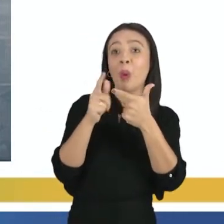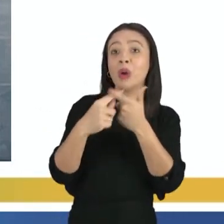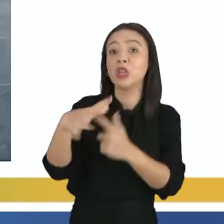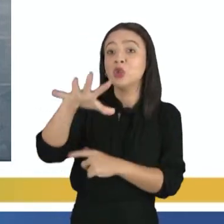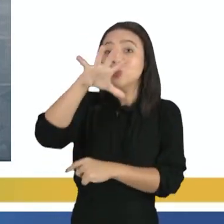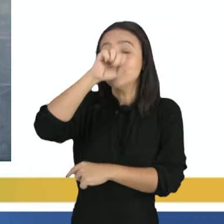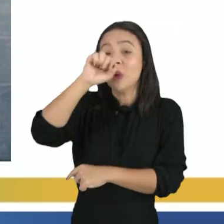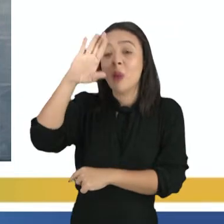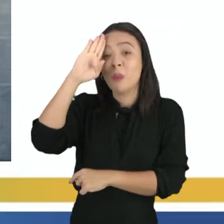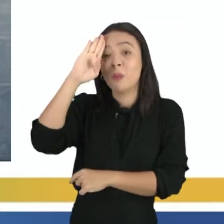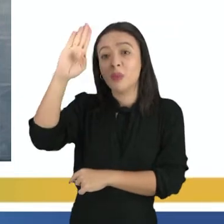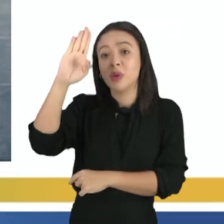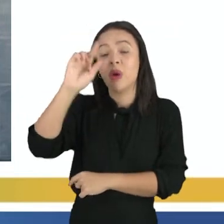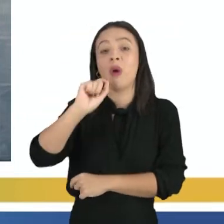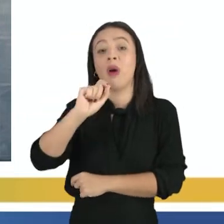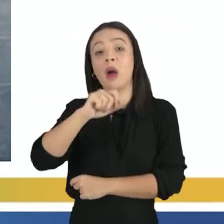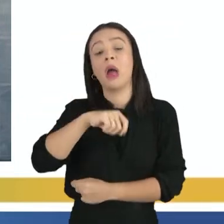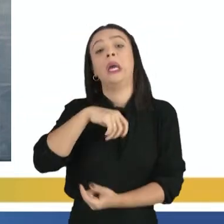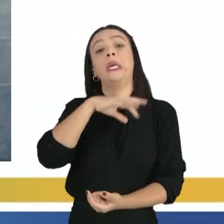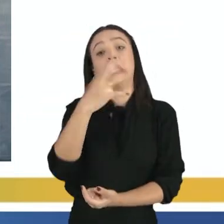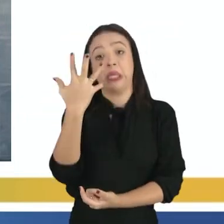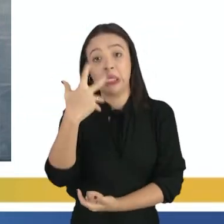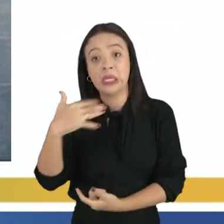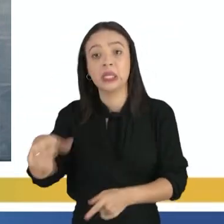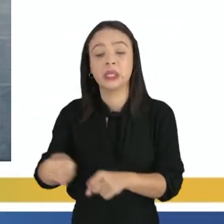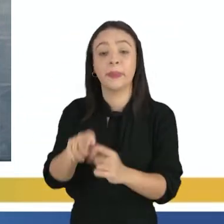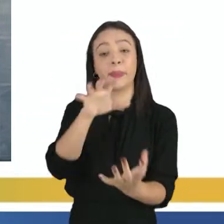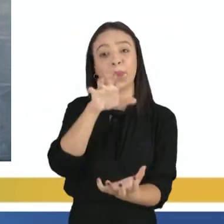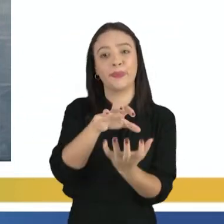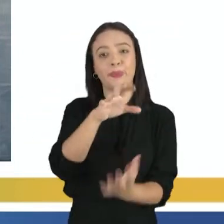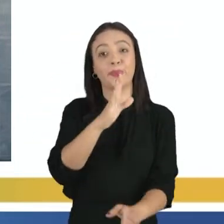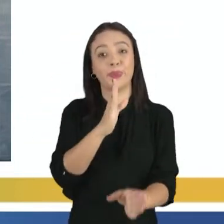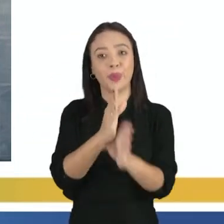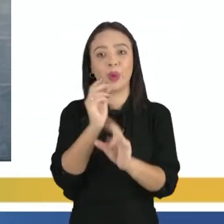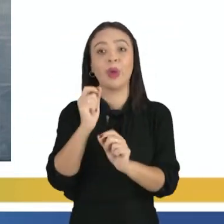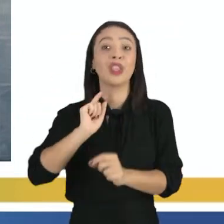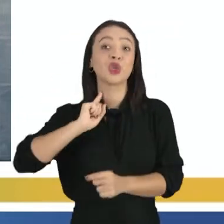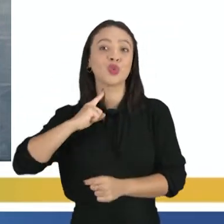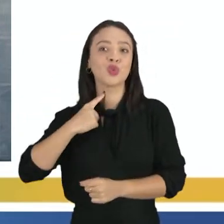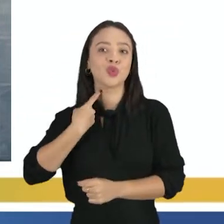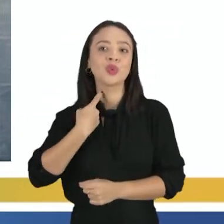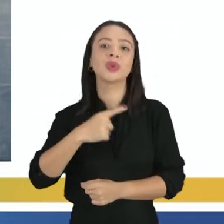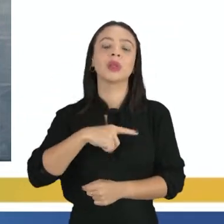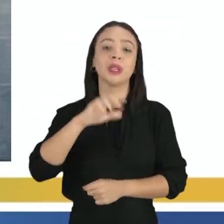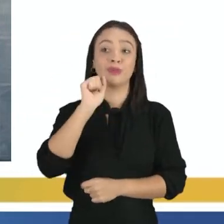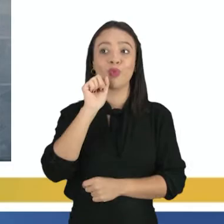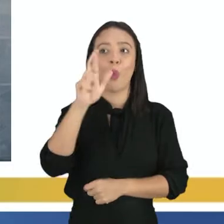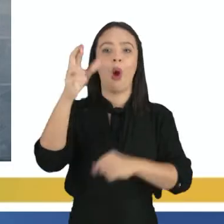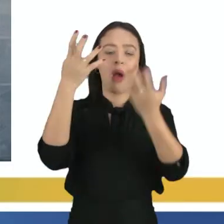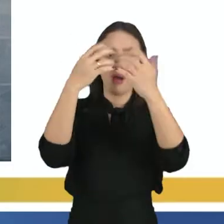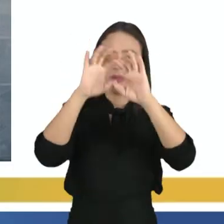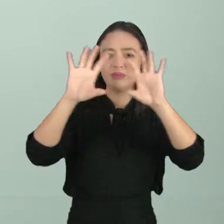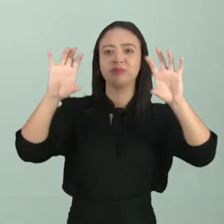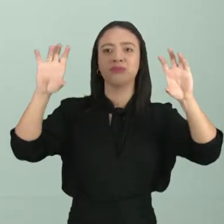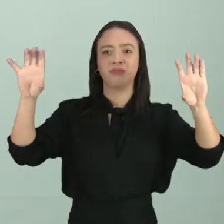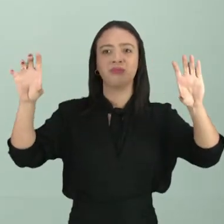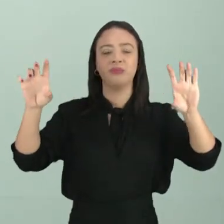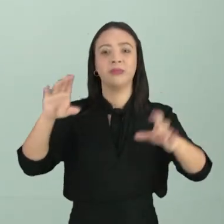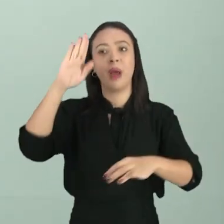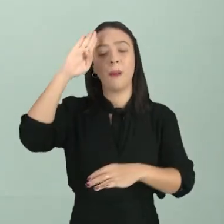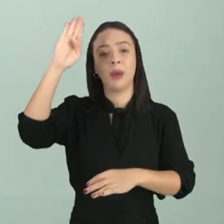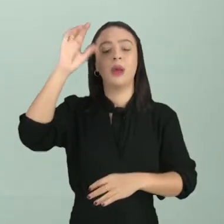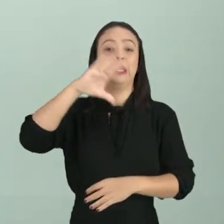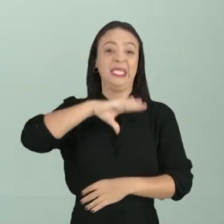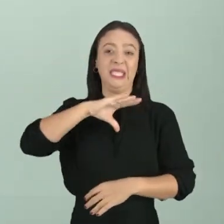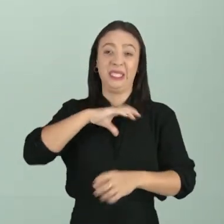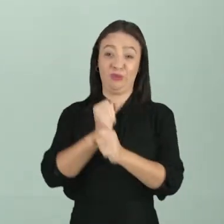em crianças e idosos, né? Você vai ter esses problemas respiratórios por causa da poluição em grandes centros urbanos,